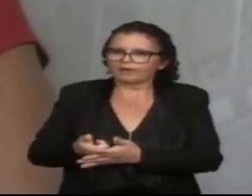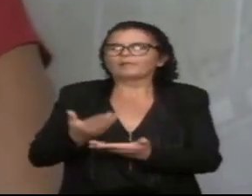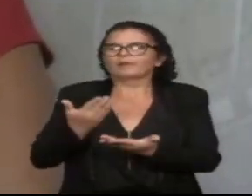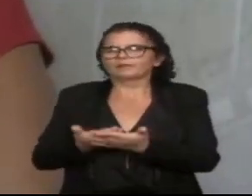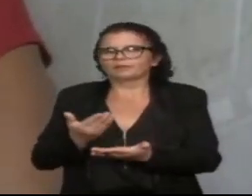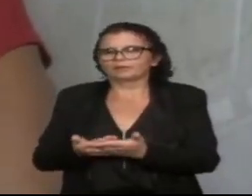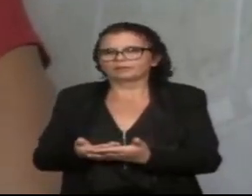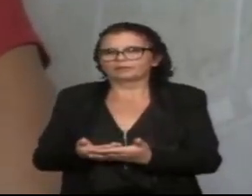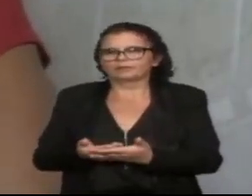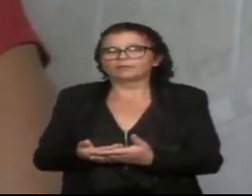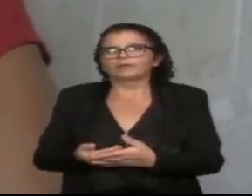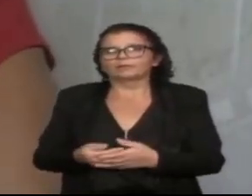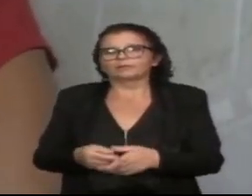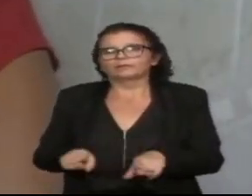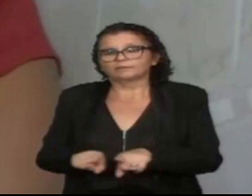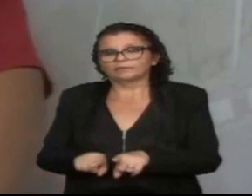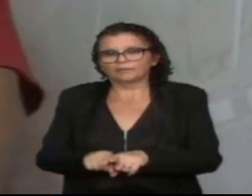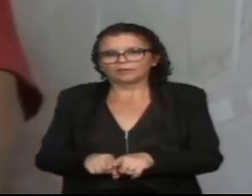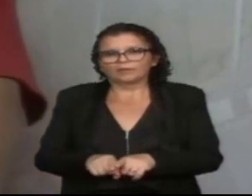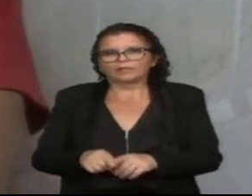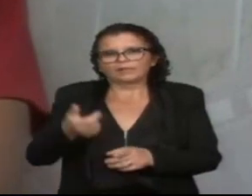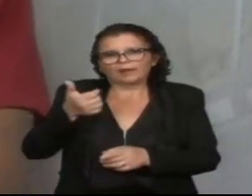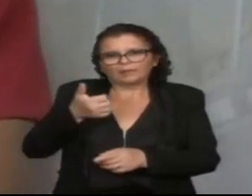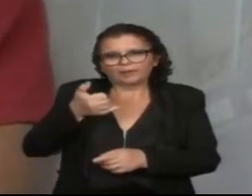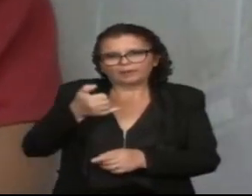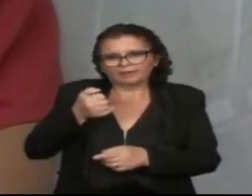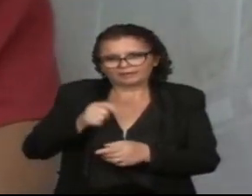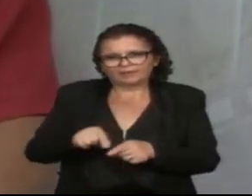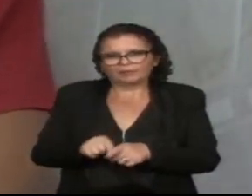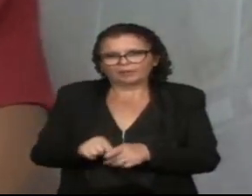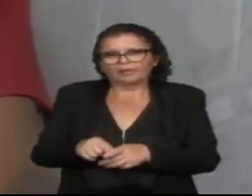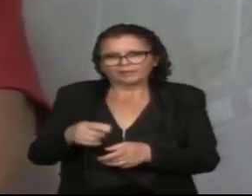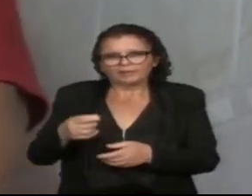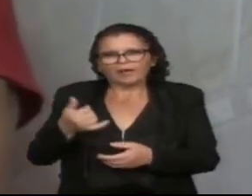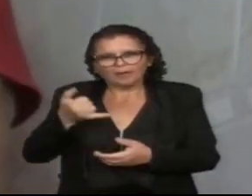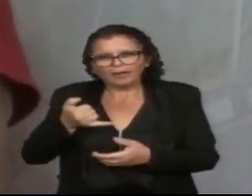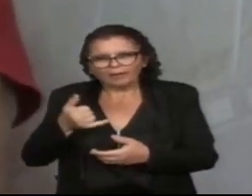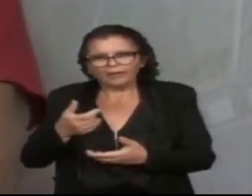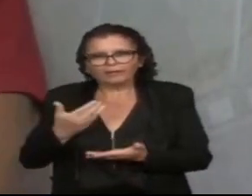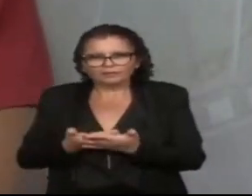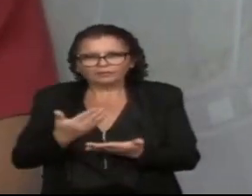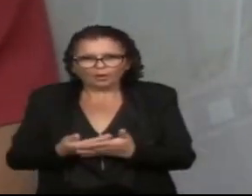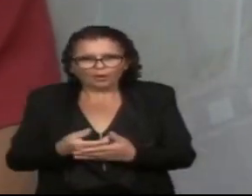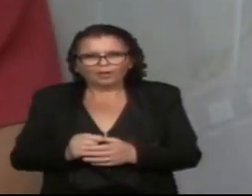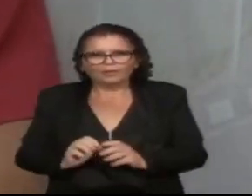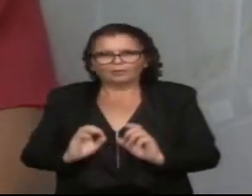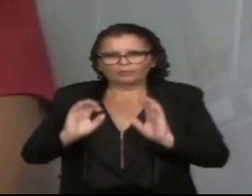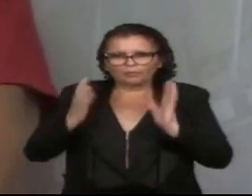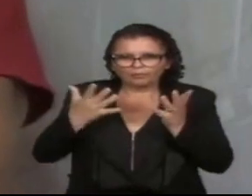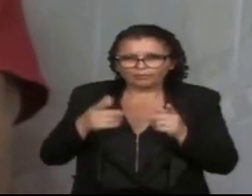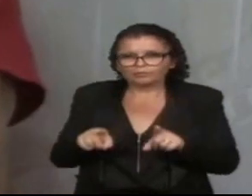escola e ao mesmo tempo também aquelas canetas promocionais de autopeças de escolas